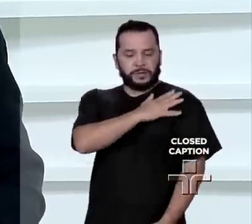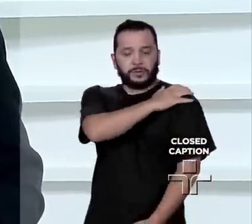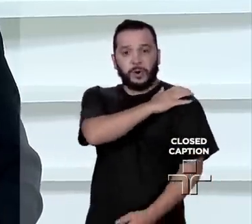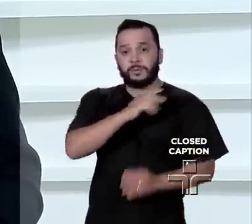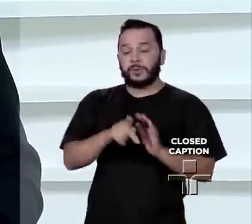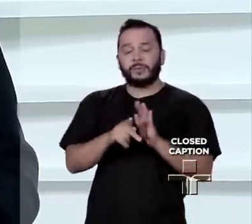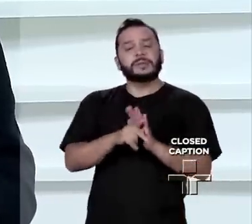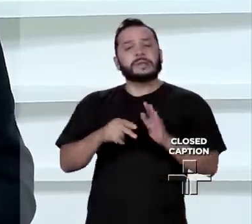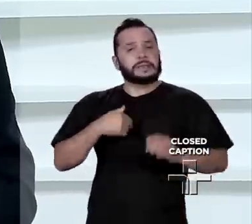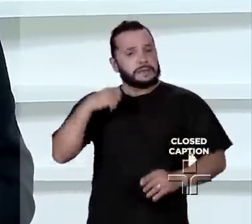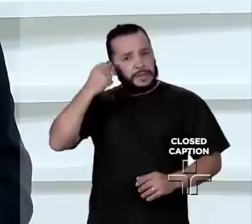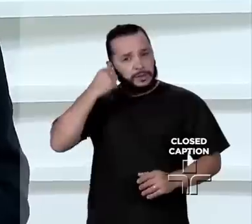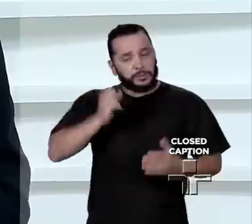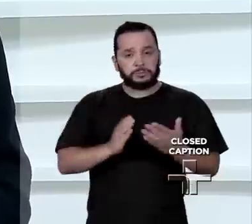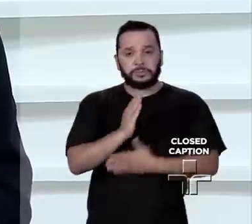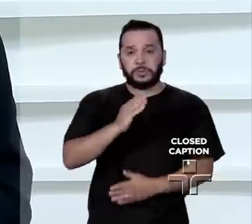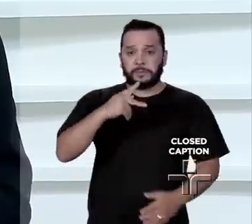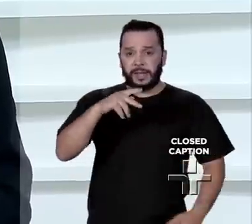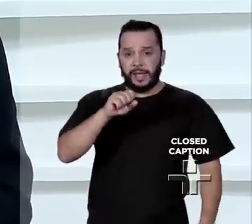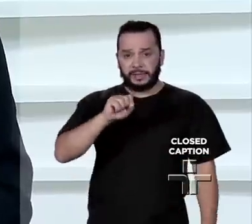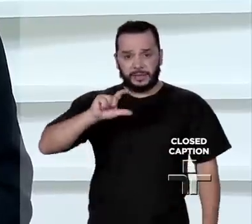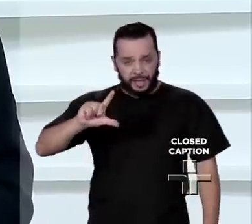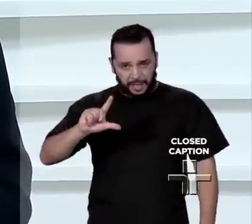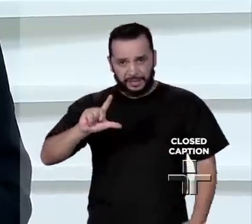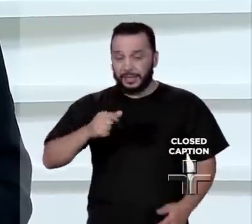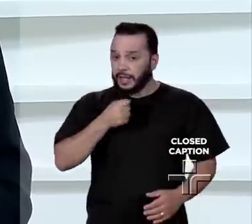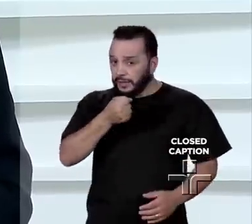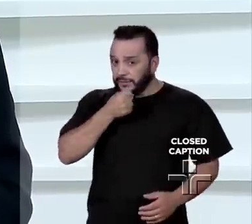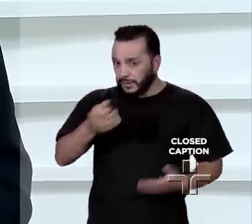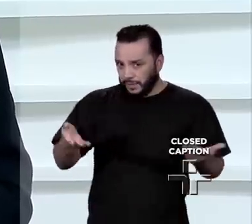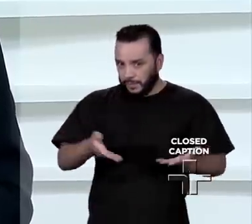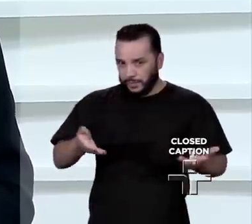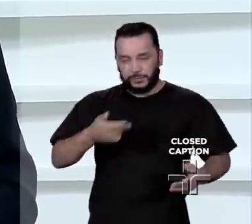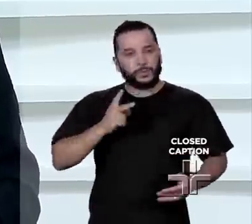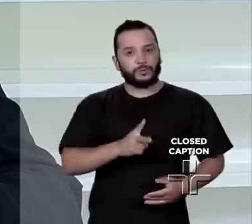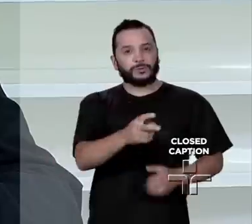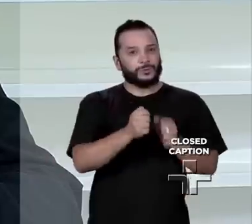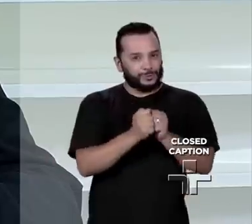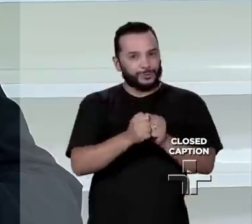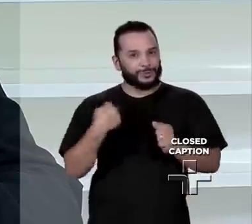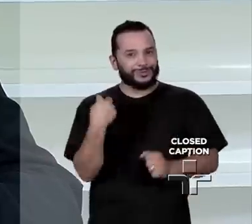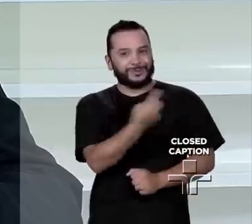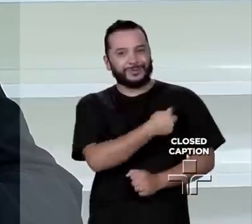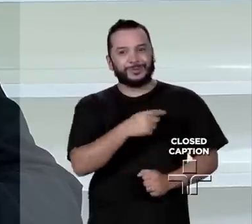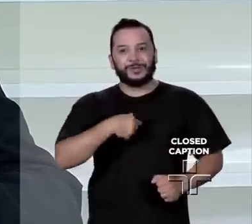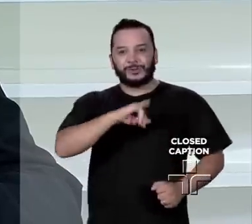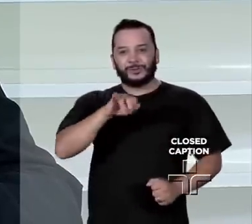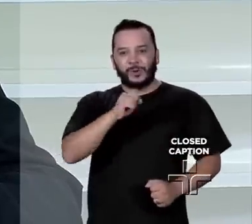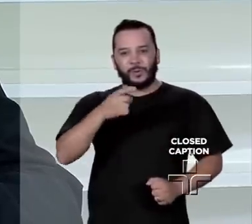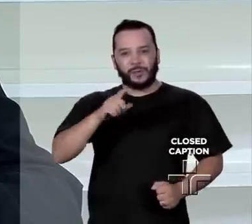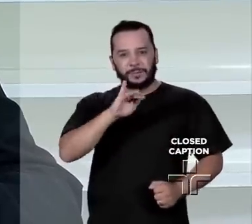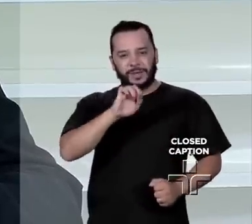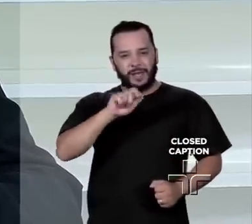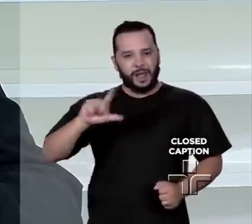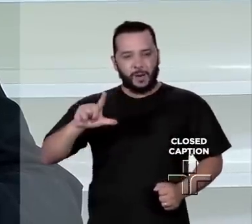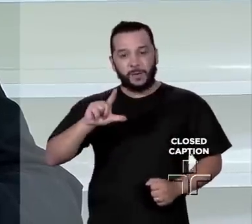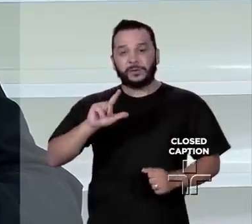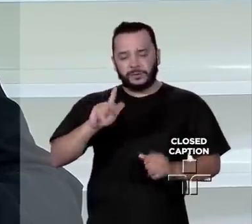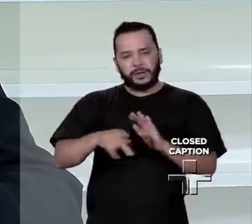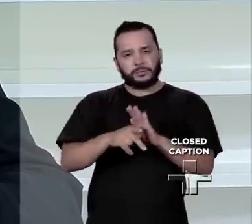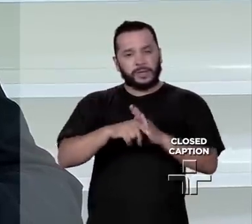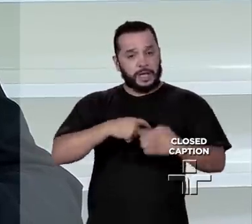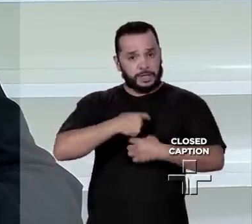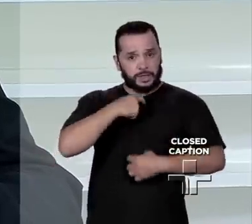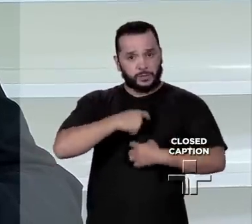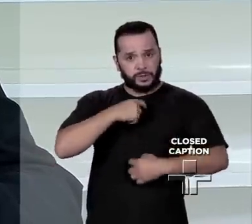pelo PSL. Para entrevistar o Major Olímpio, continuam conosco João Gabriel de Lima, editor executivo